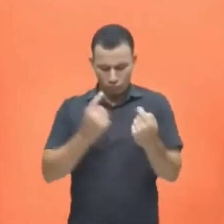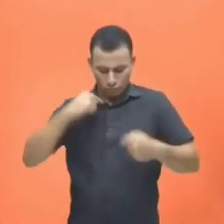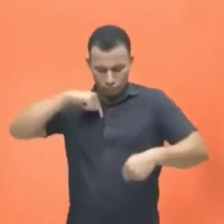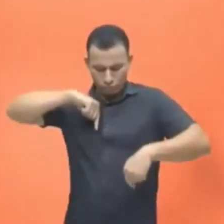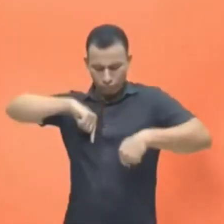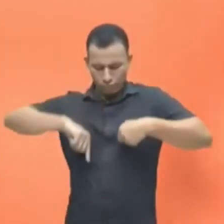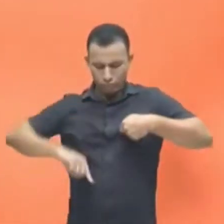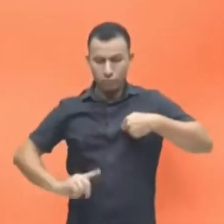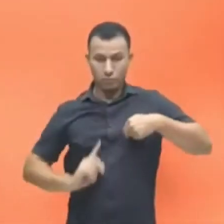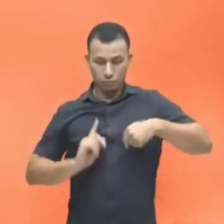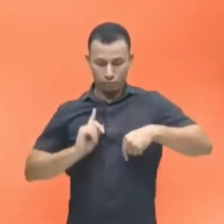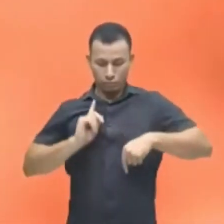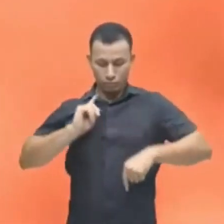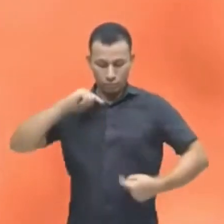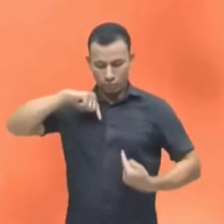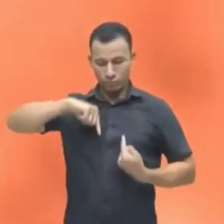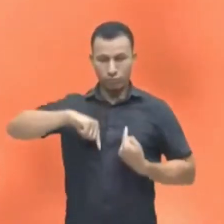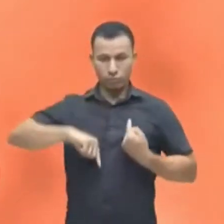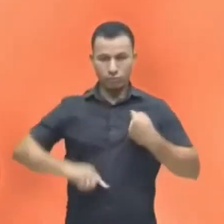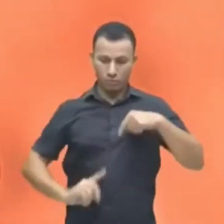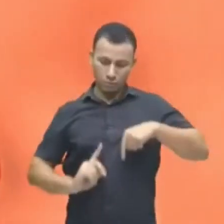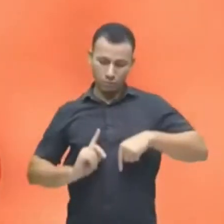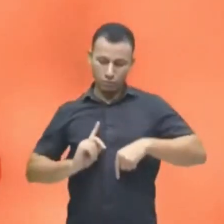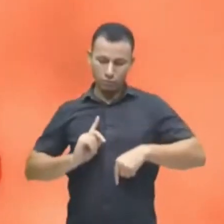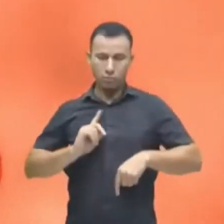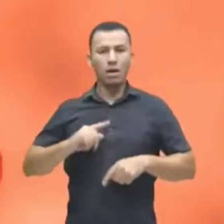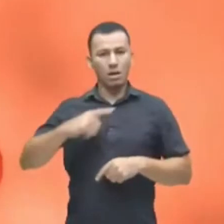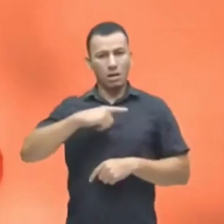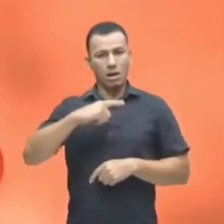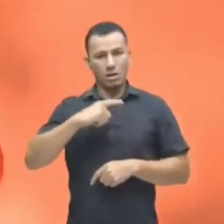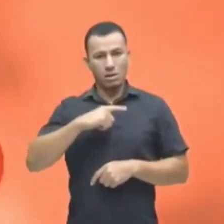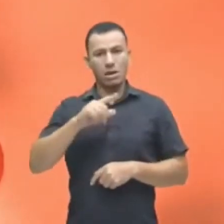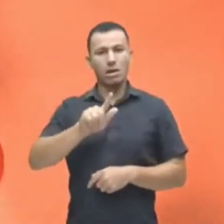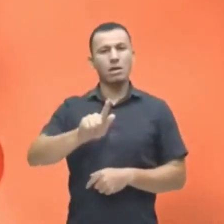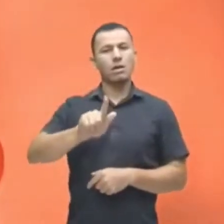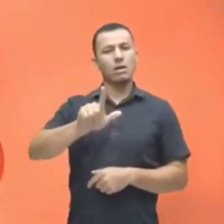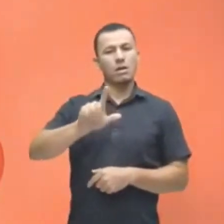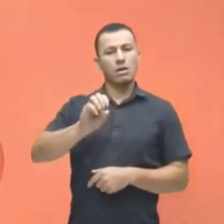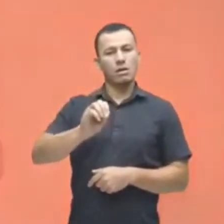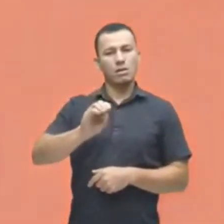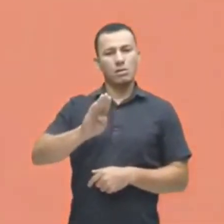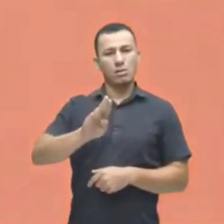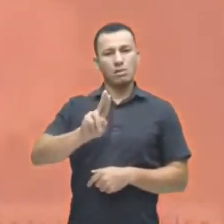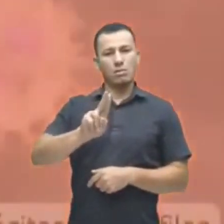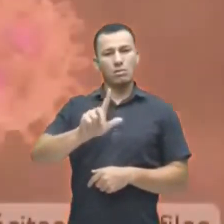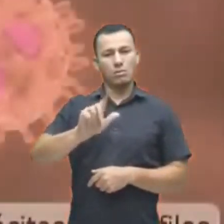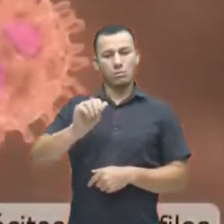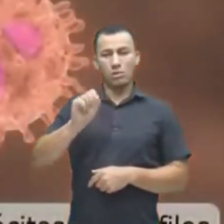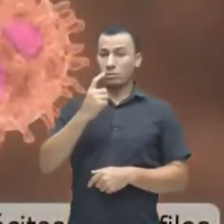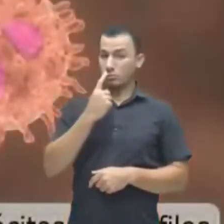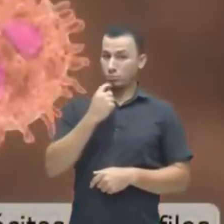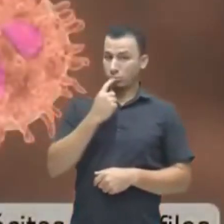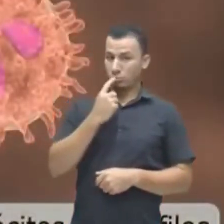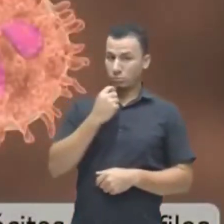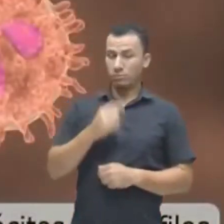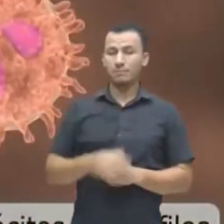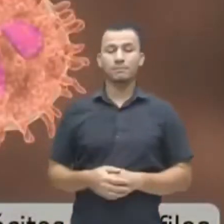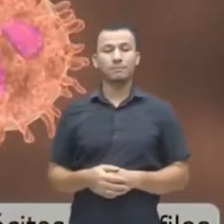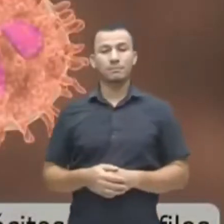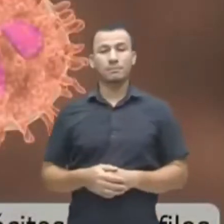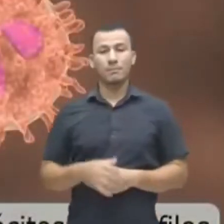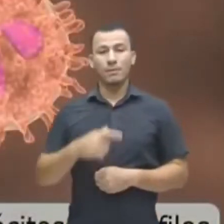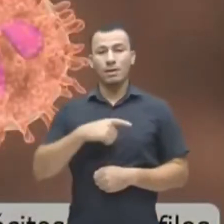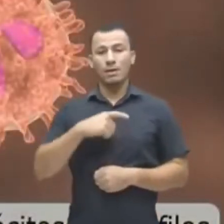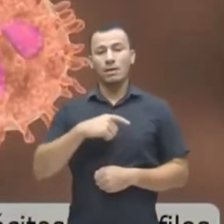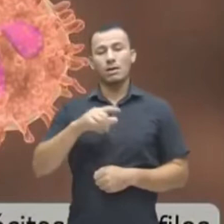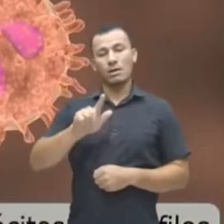glóbulos vermelhos, que fazem o transporte dos gases, oxigênio e gás carbônico. Nós temos os glóbulos